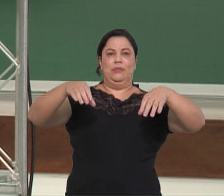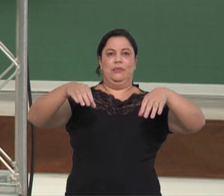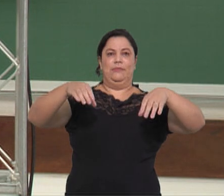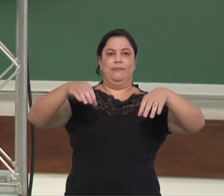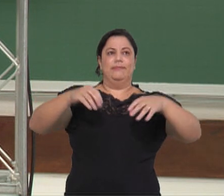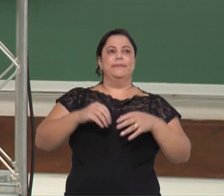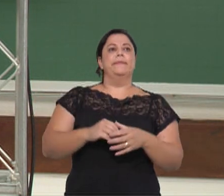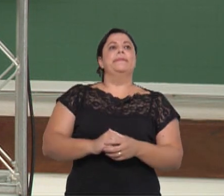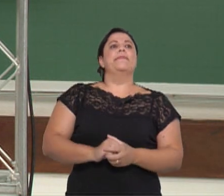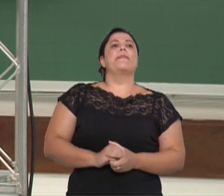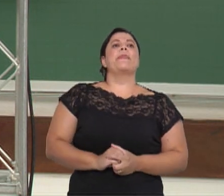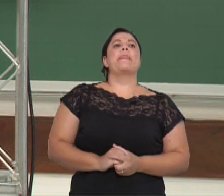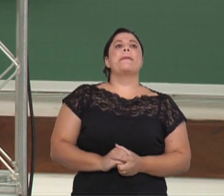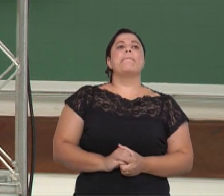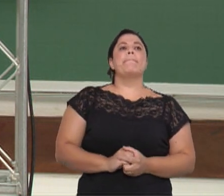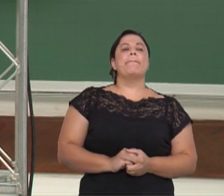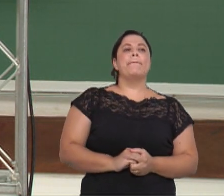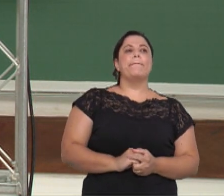Bom,